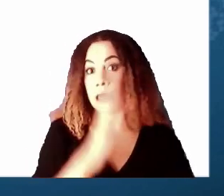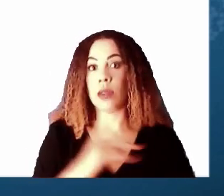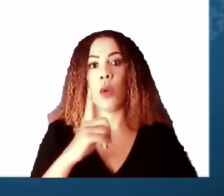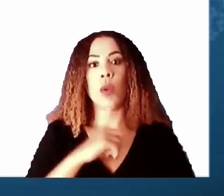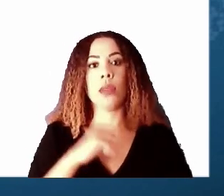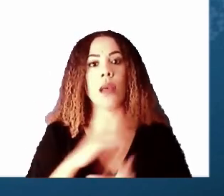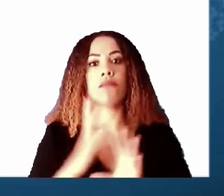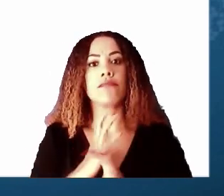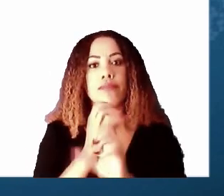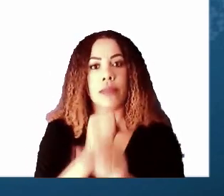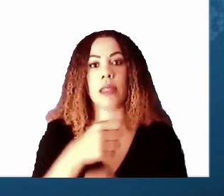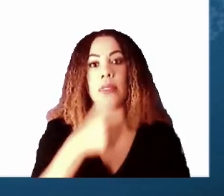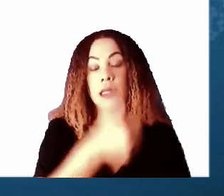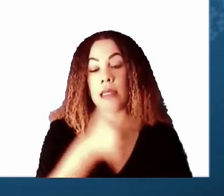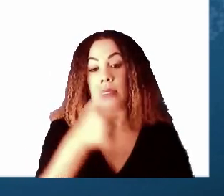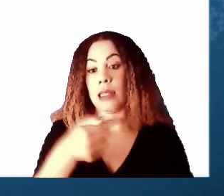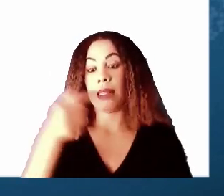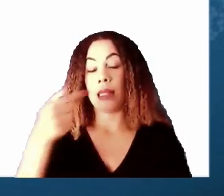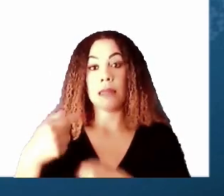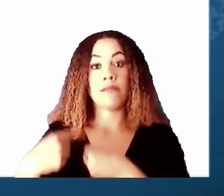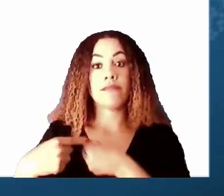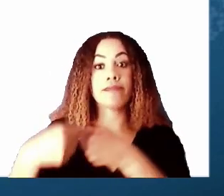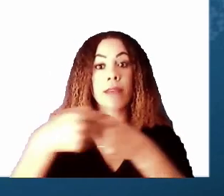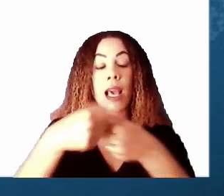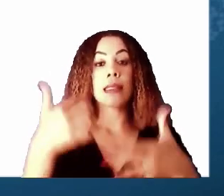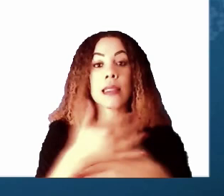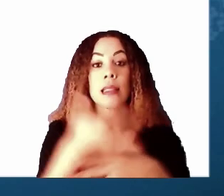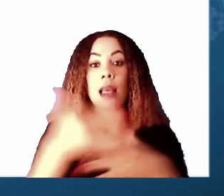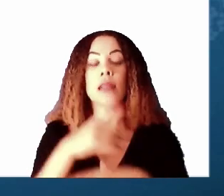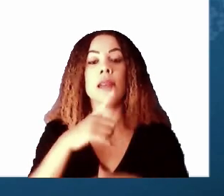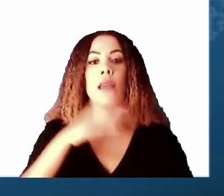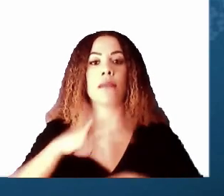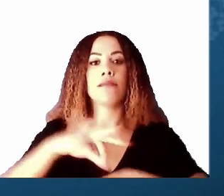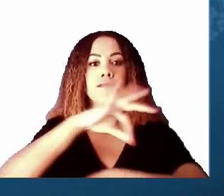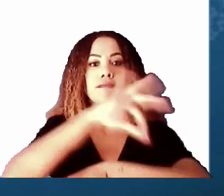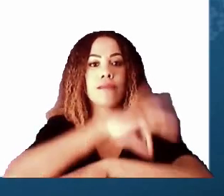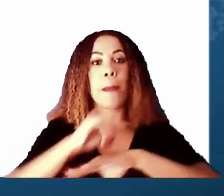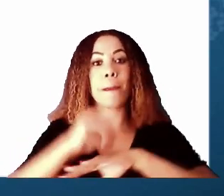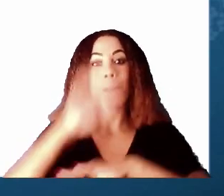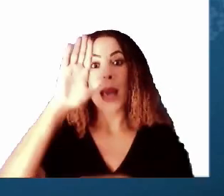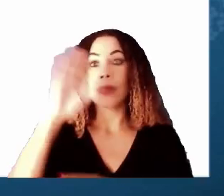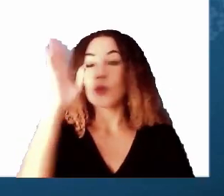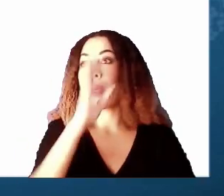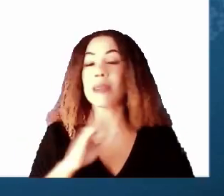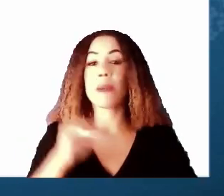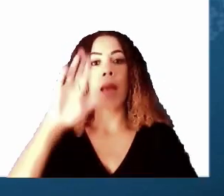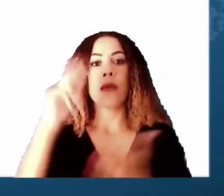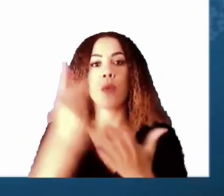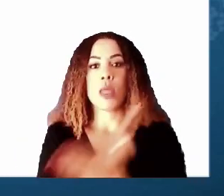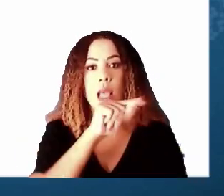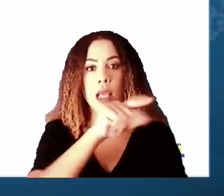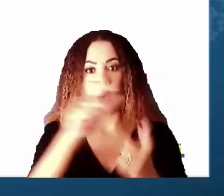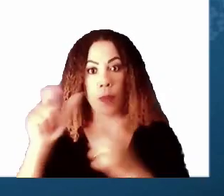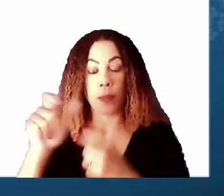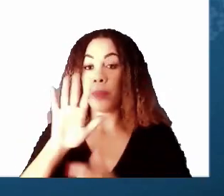Essas 177 cidades, elas concentram quase 60% dos casos de dengue do Brasil. E eu estou falando de um país que tem